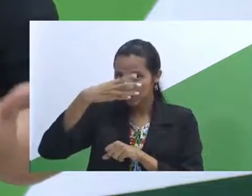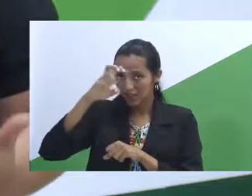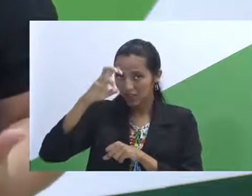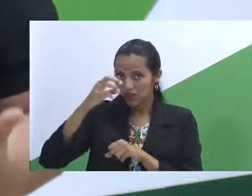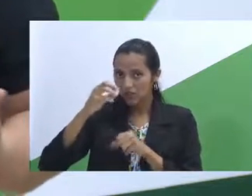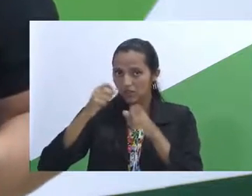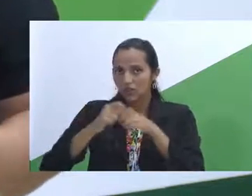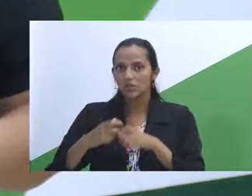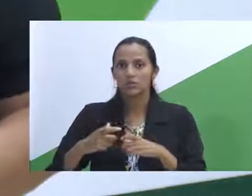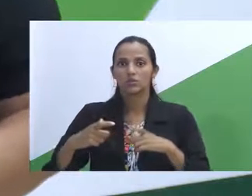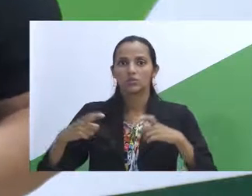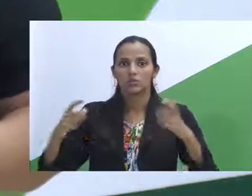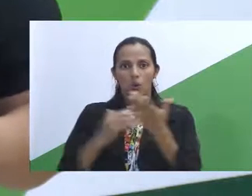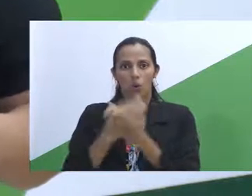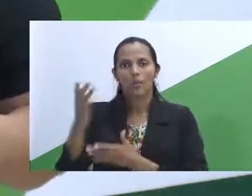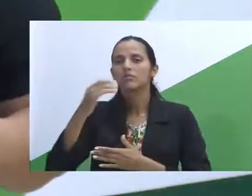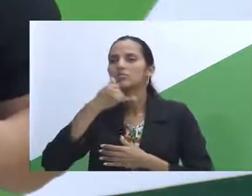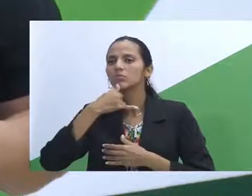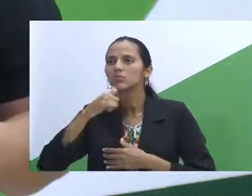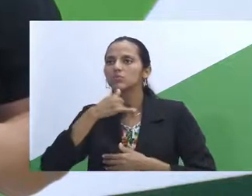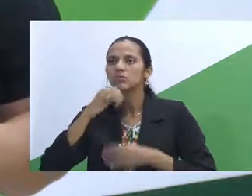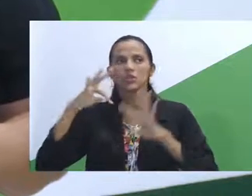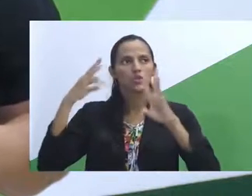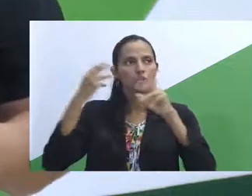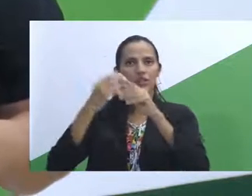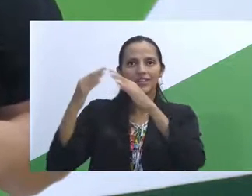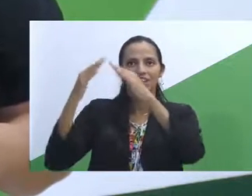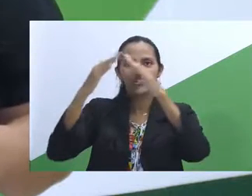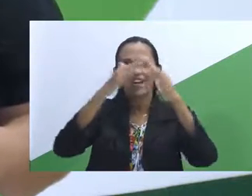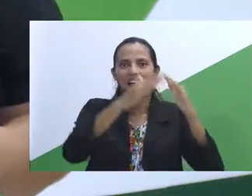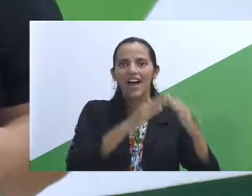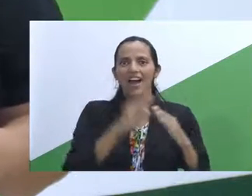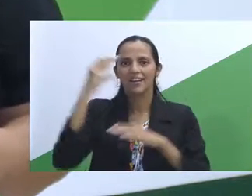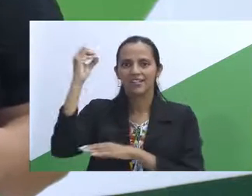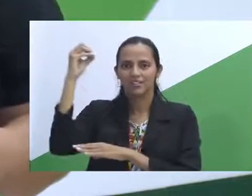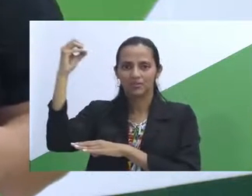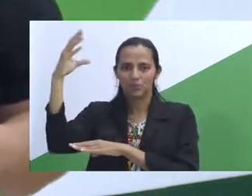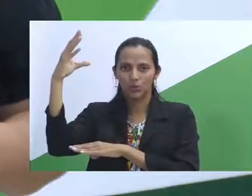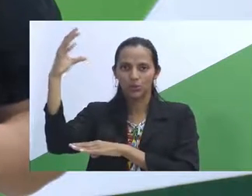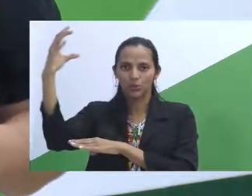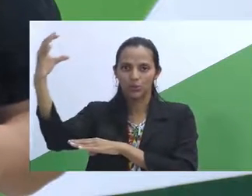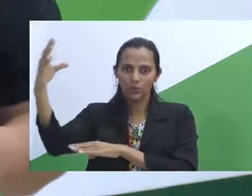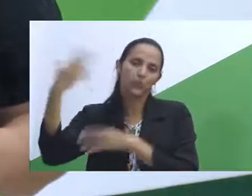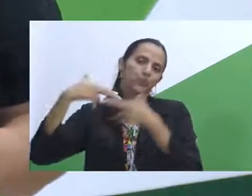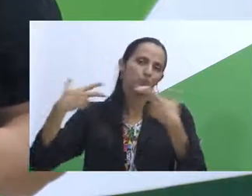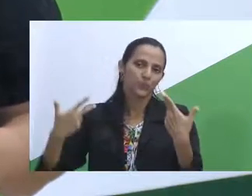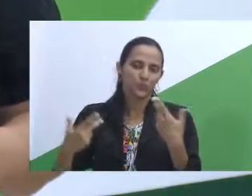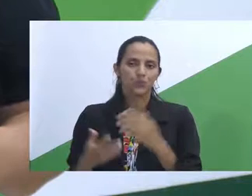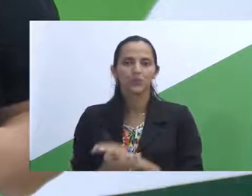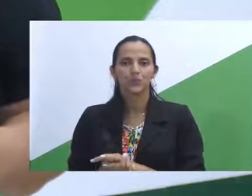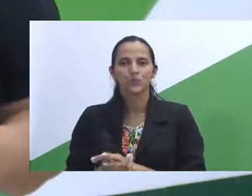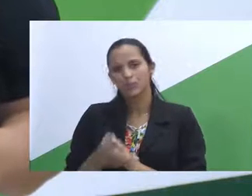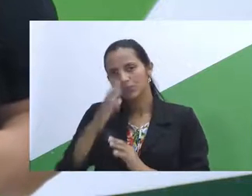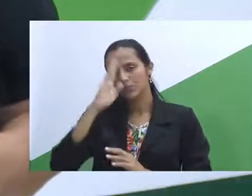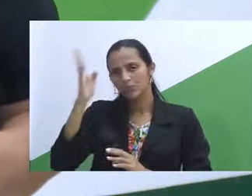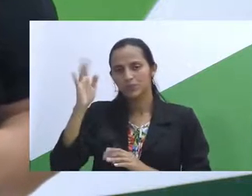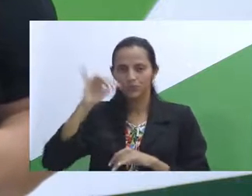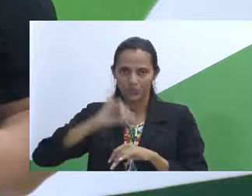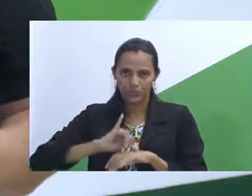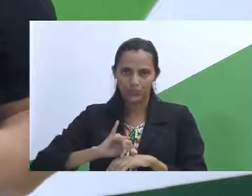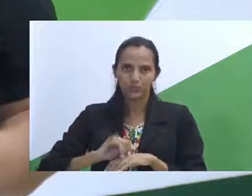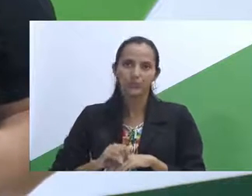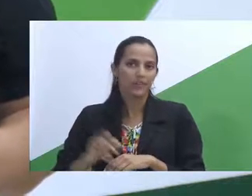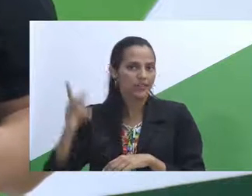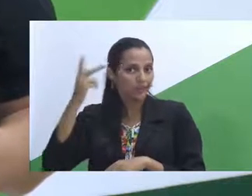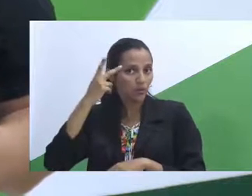também a inchar porque os trabalhadores, eles vão em busca de emprego, né? Então, nessas principais capitais que oferecem, então,